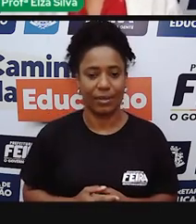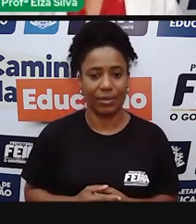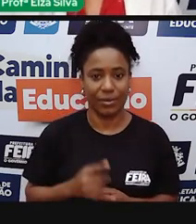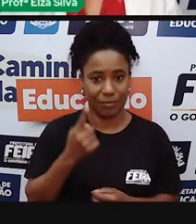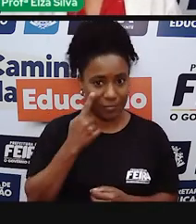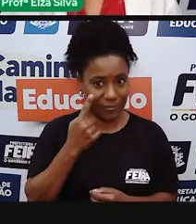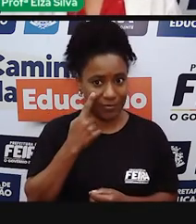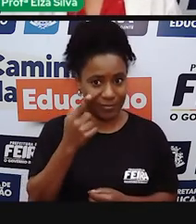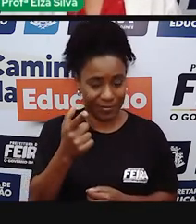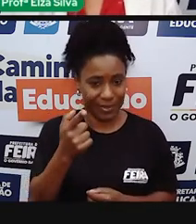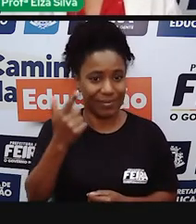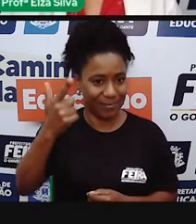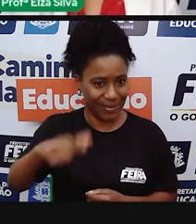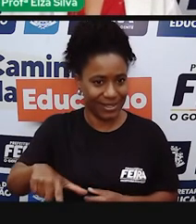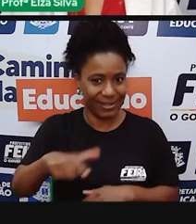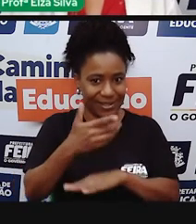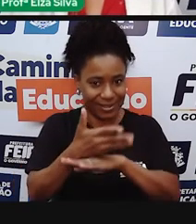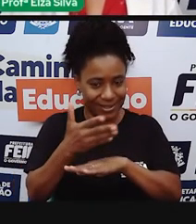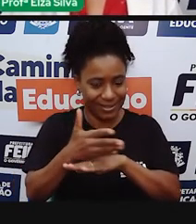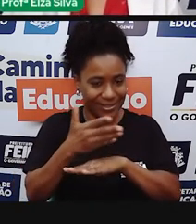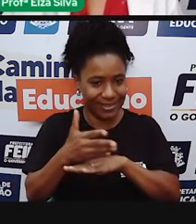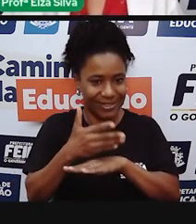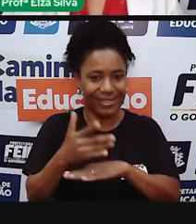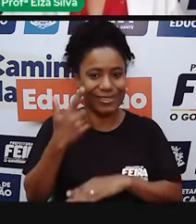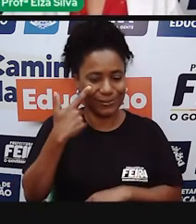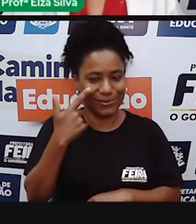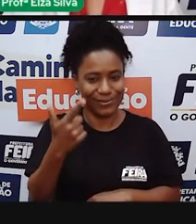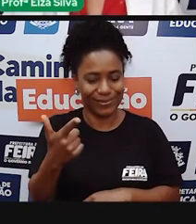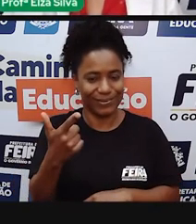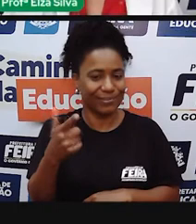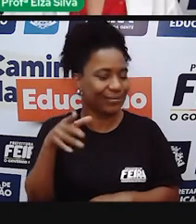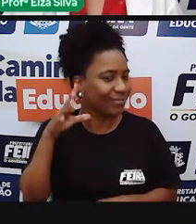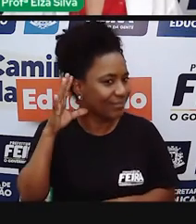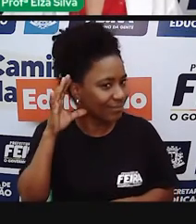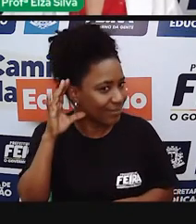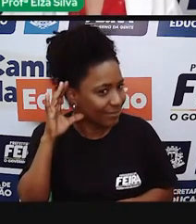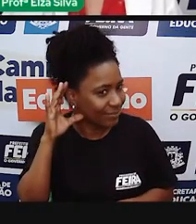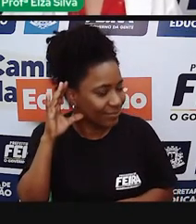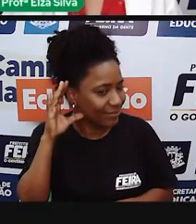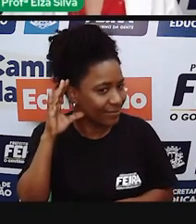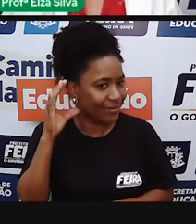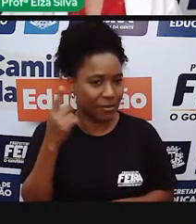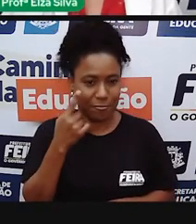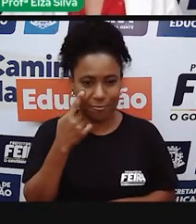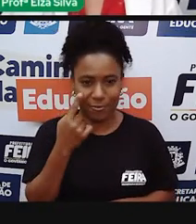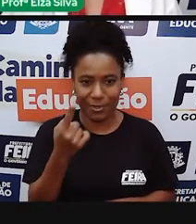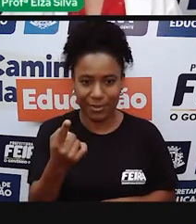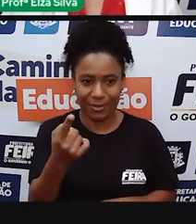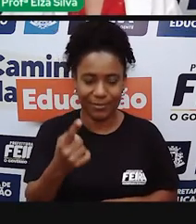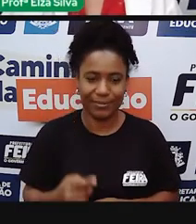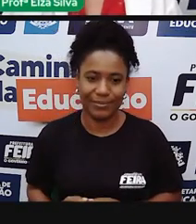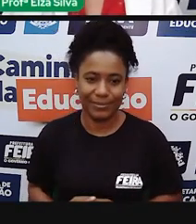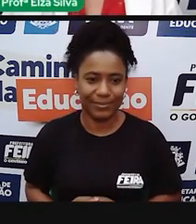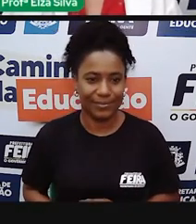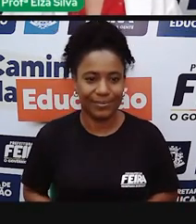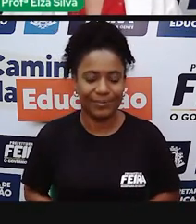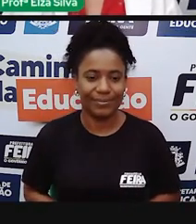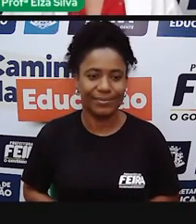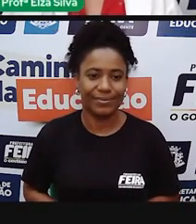vamos praticar o listen? Just a moment, please. Só um minutinho, por favor. Let's go.